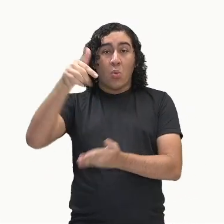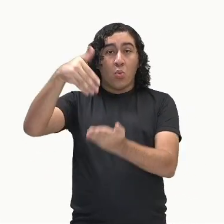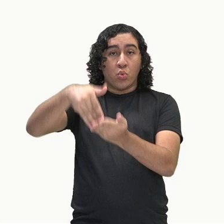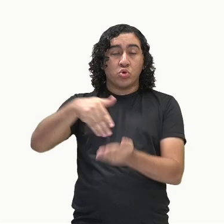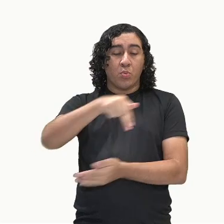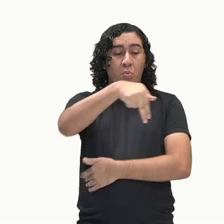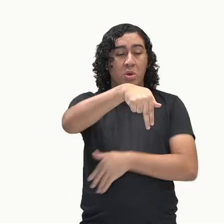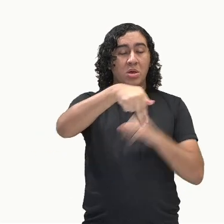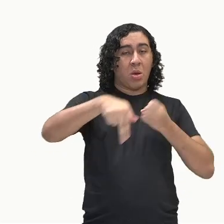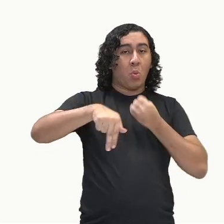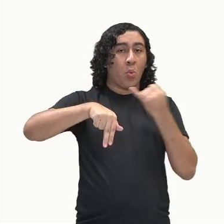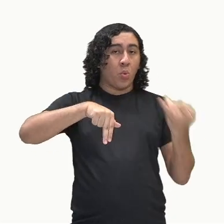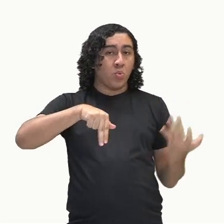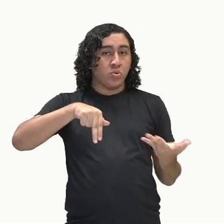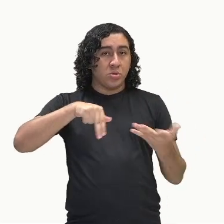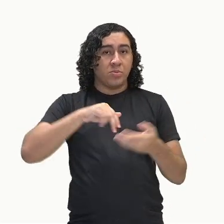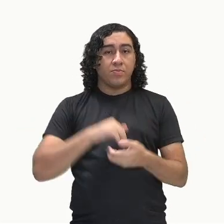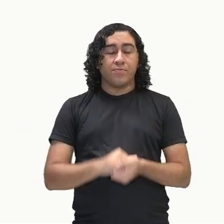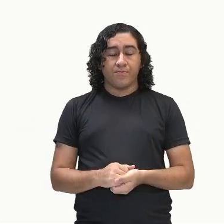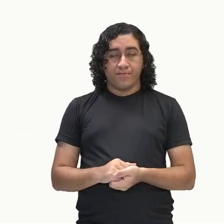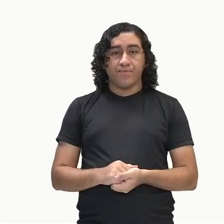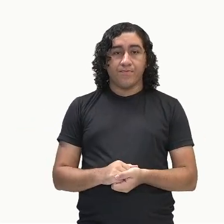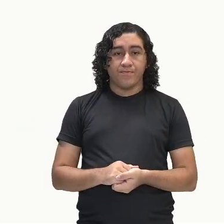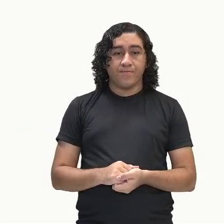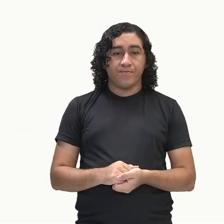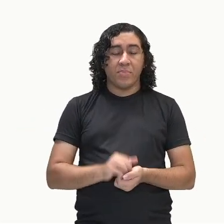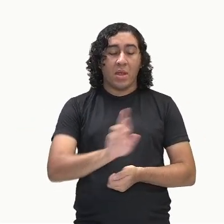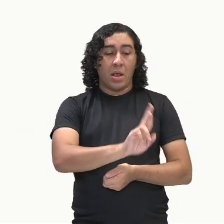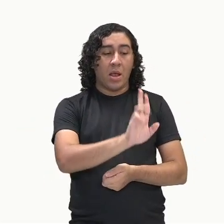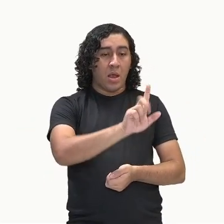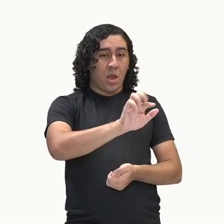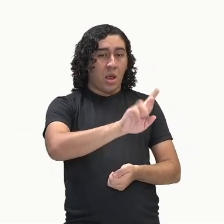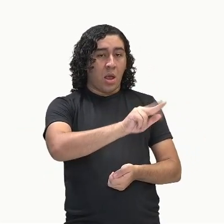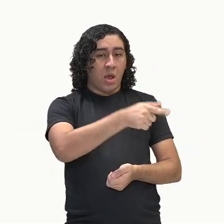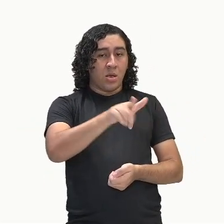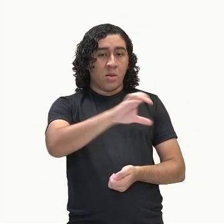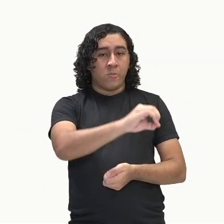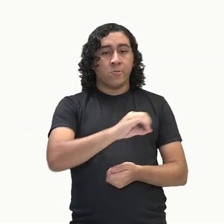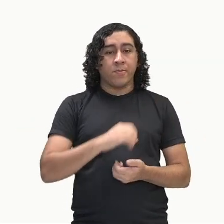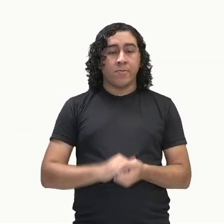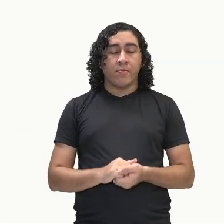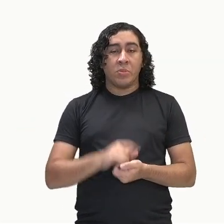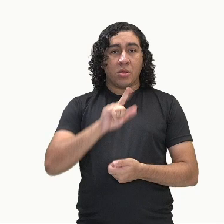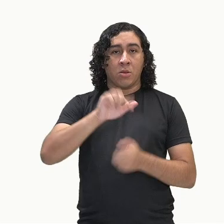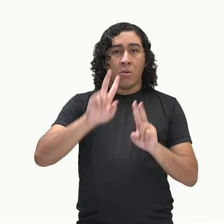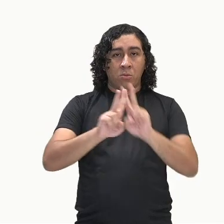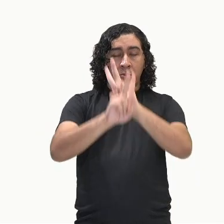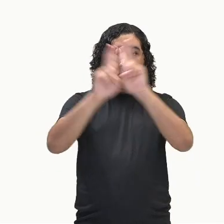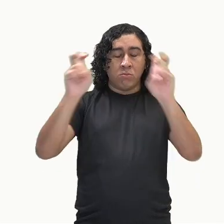é a quantidade, tá? E R a razão. É isso que ele está se referindo ali.